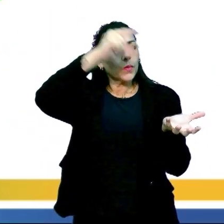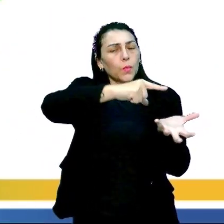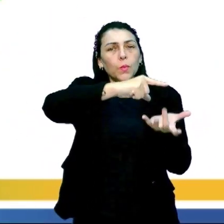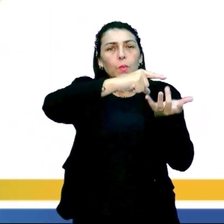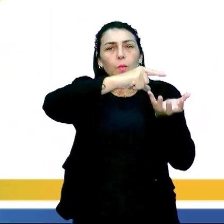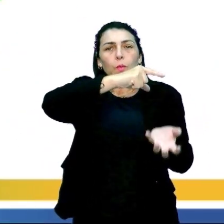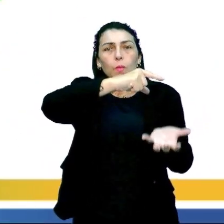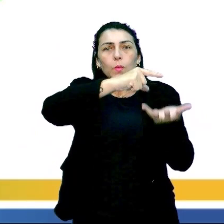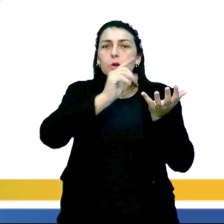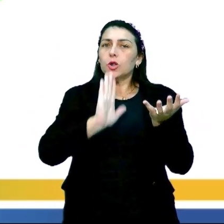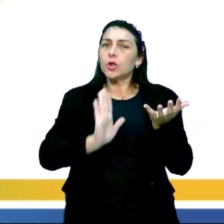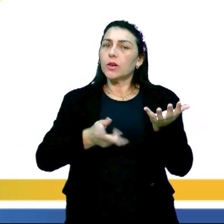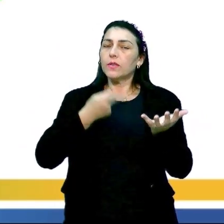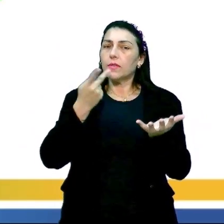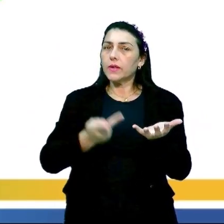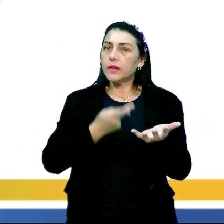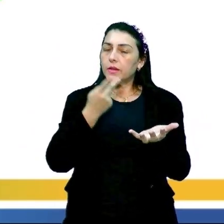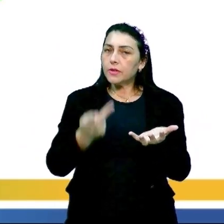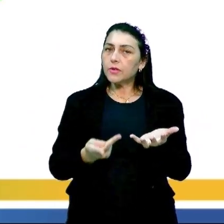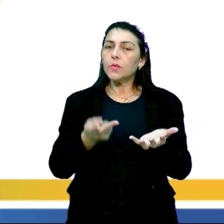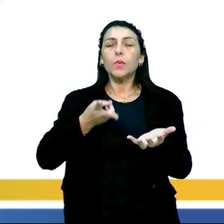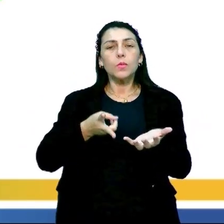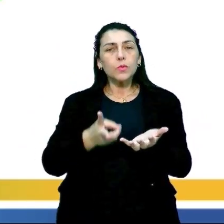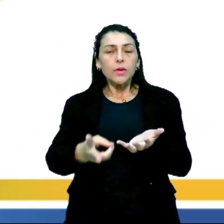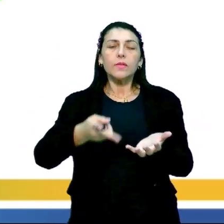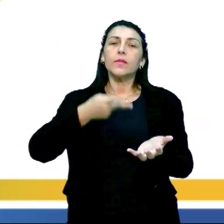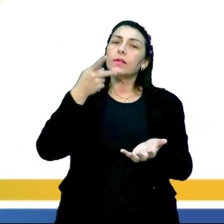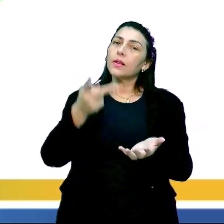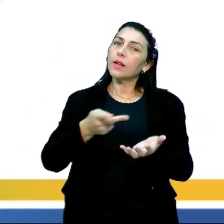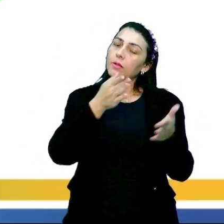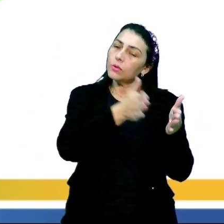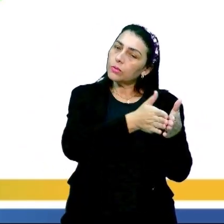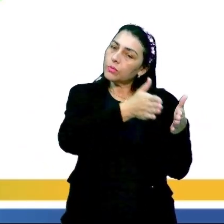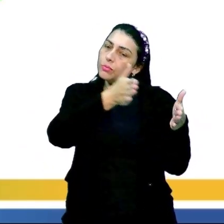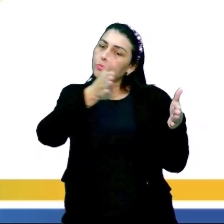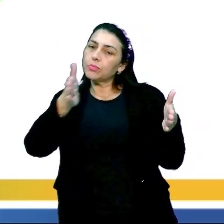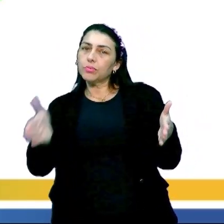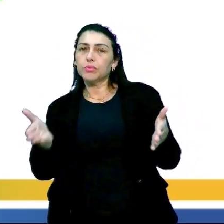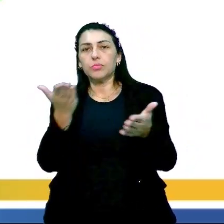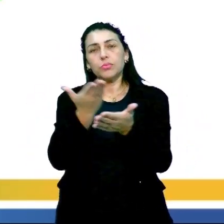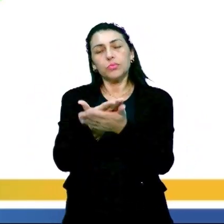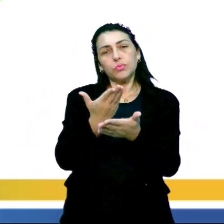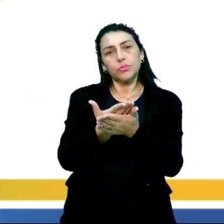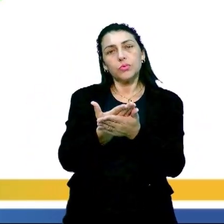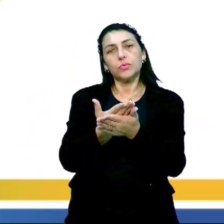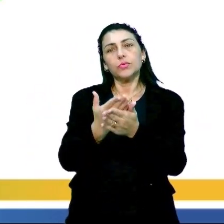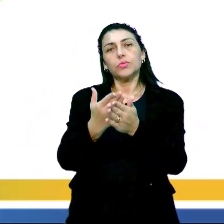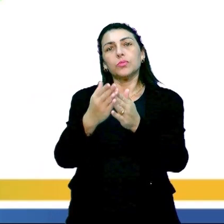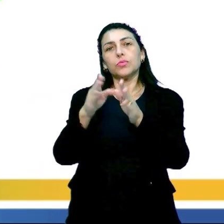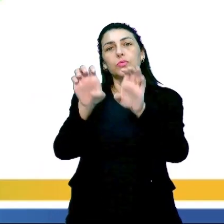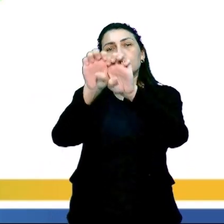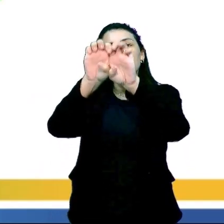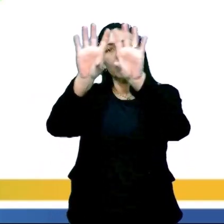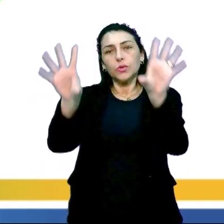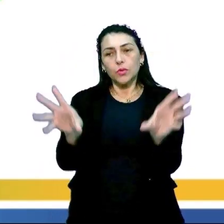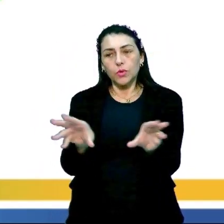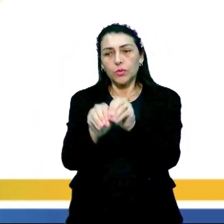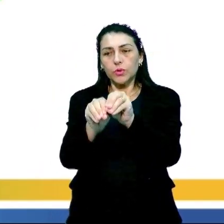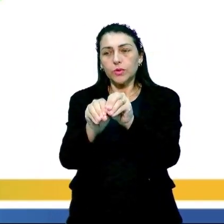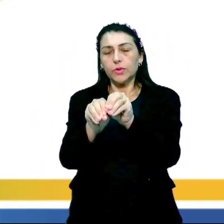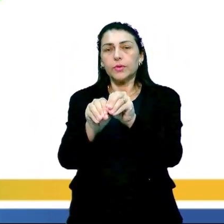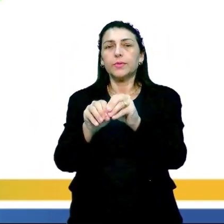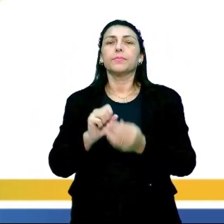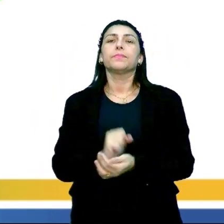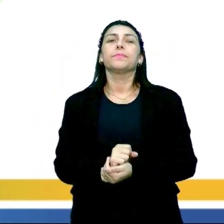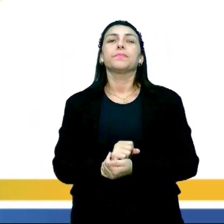já falamos e vamos continuar falando ao longo de toda essa parte de ecologia. Aquecimento global